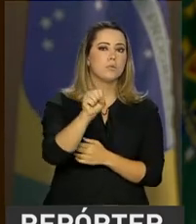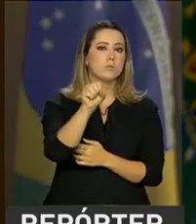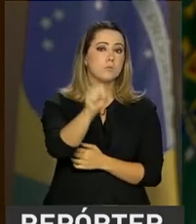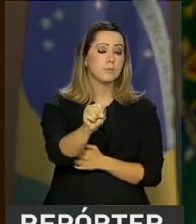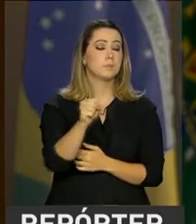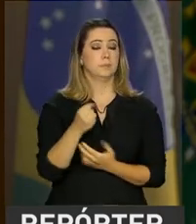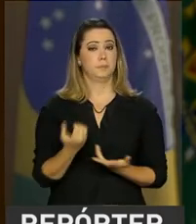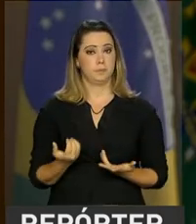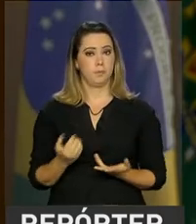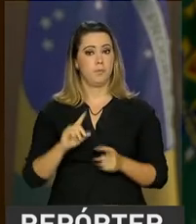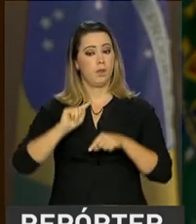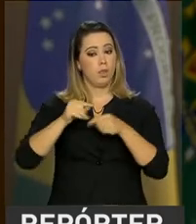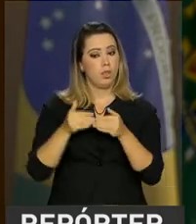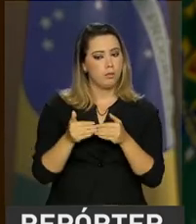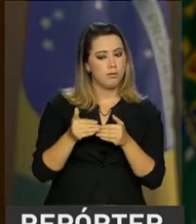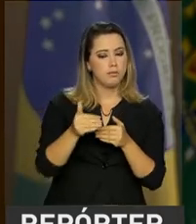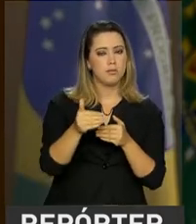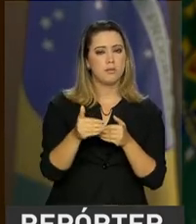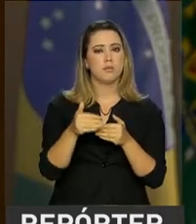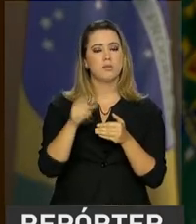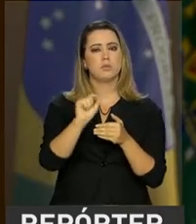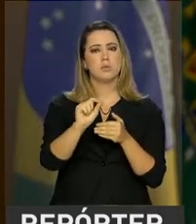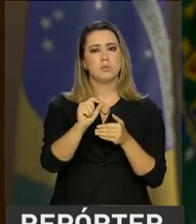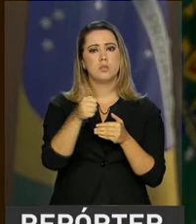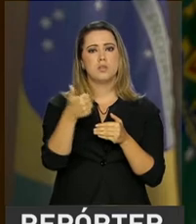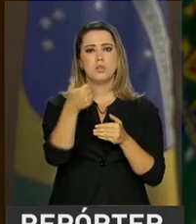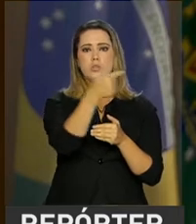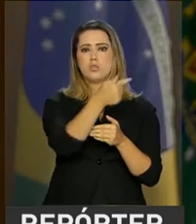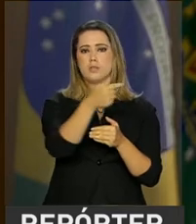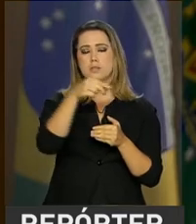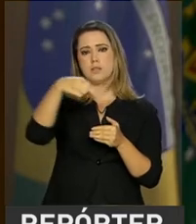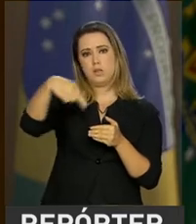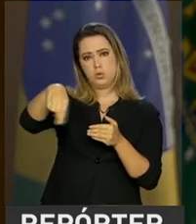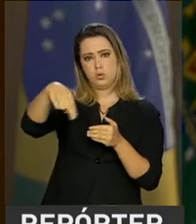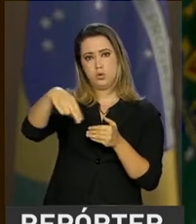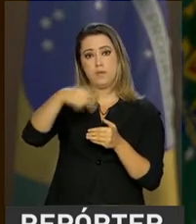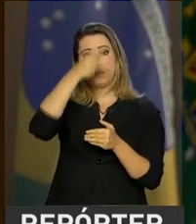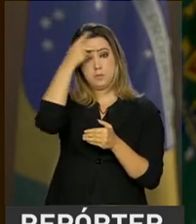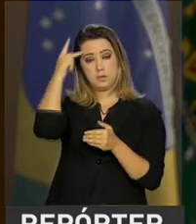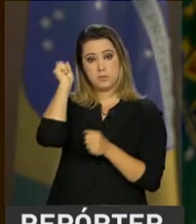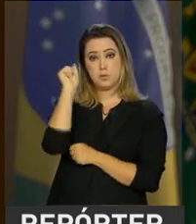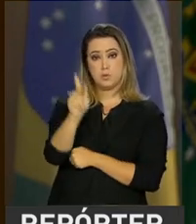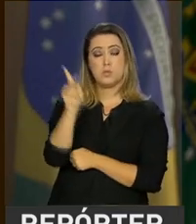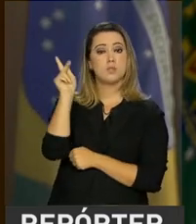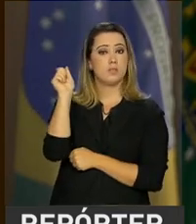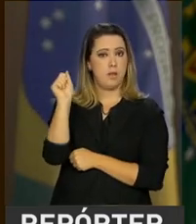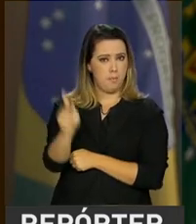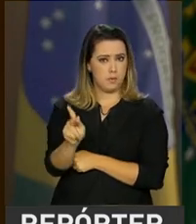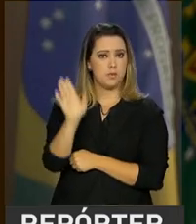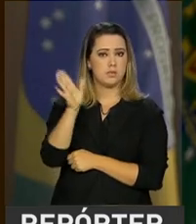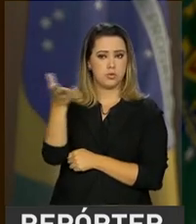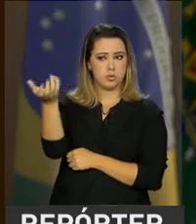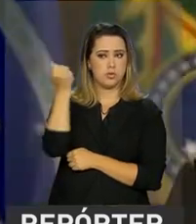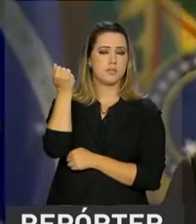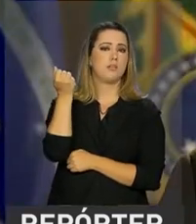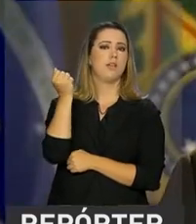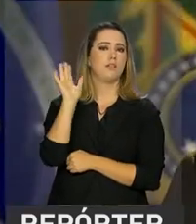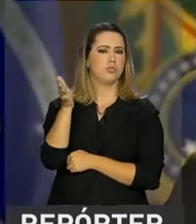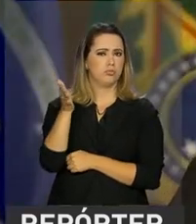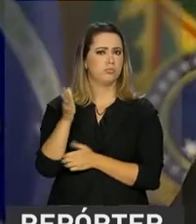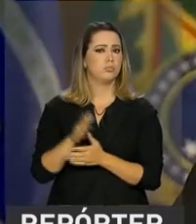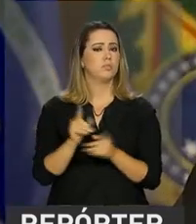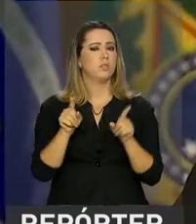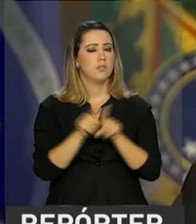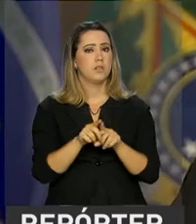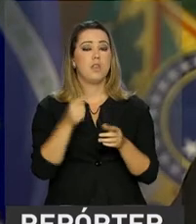a partir do dia 17 de novembro os aposentados já poderão realizar o saque